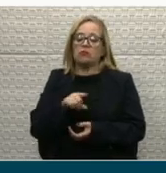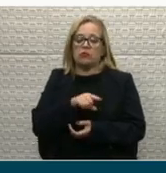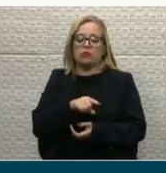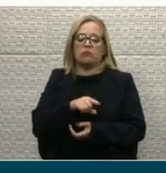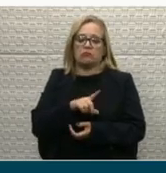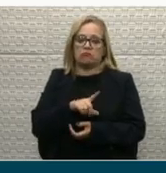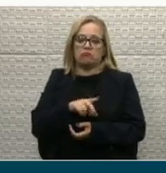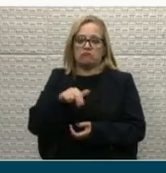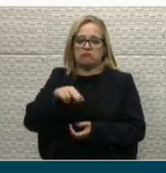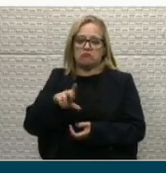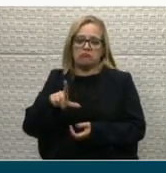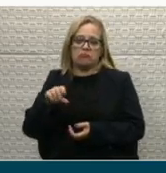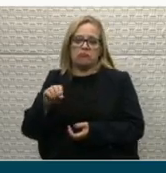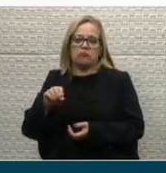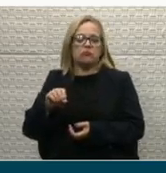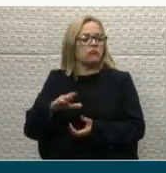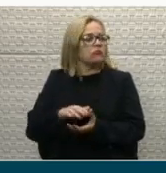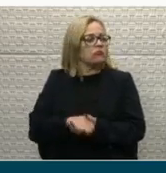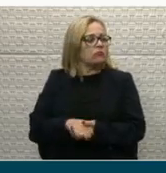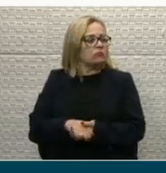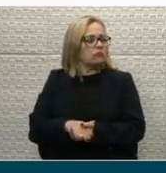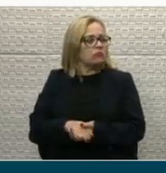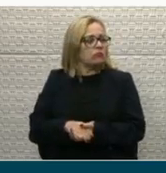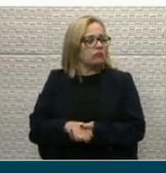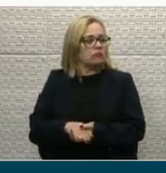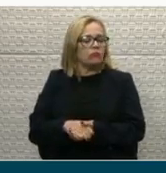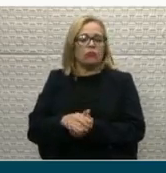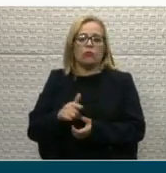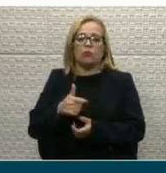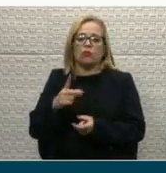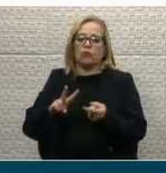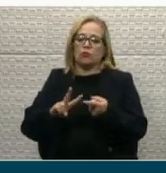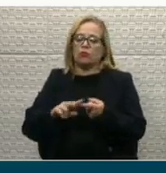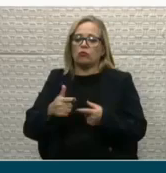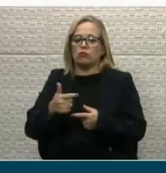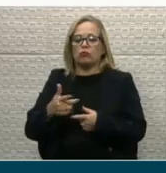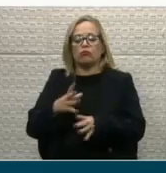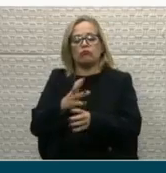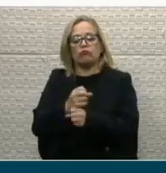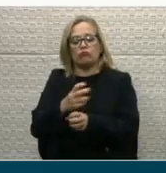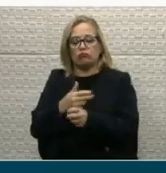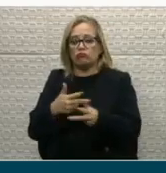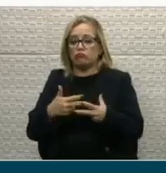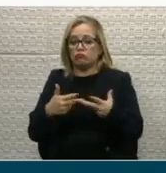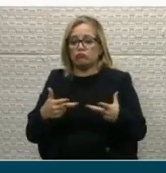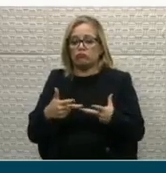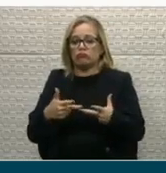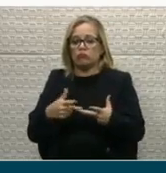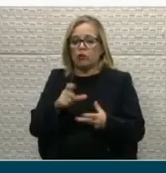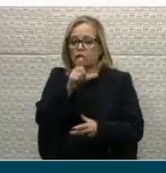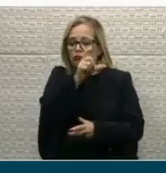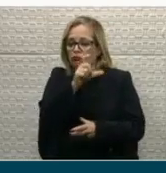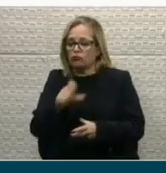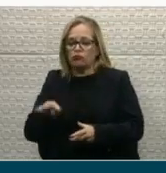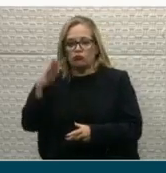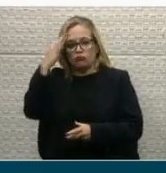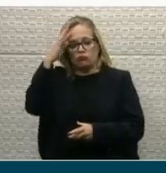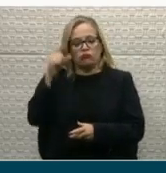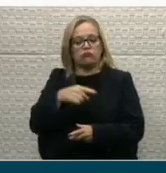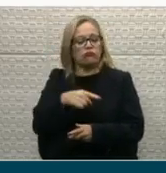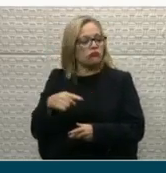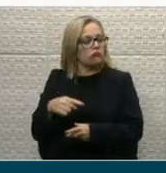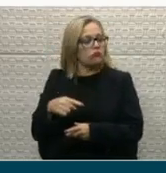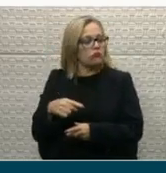nulo. Determinante de matriz 2 por 2. Eu calculo o produto dos elementos da diagonal principal